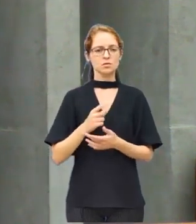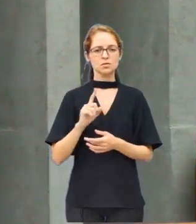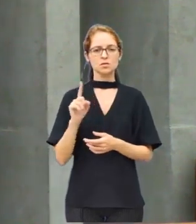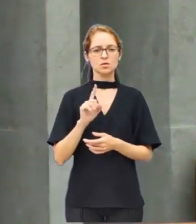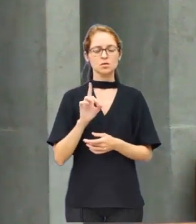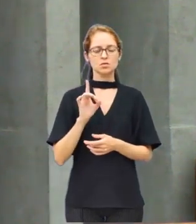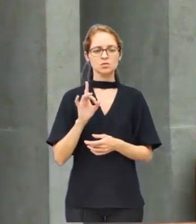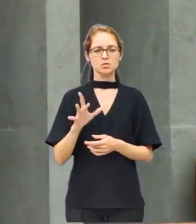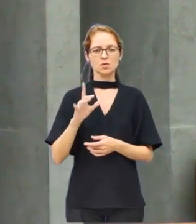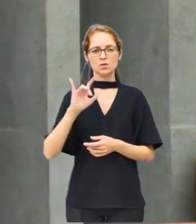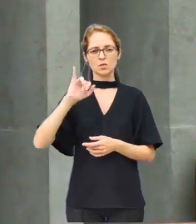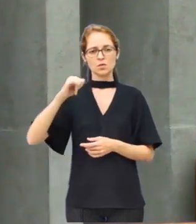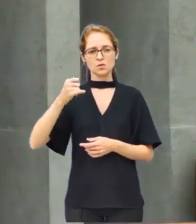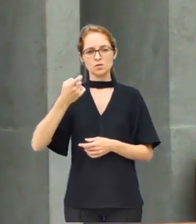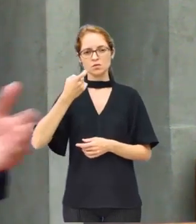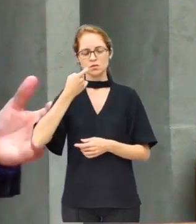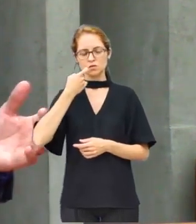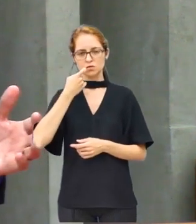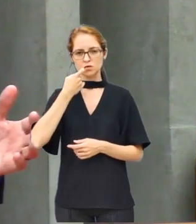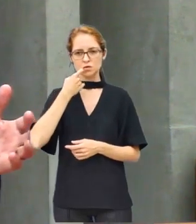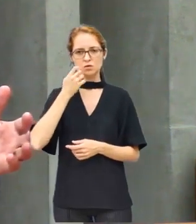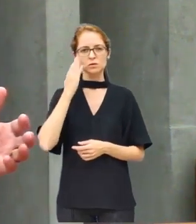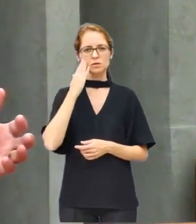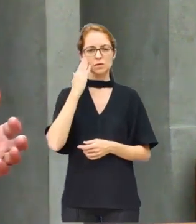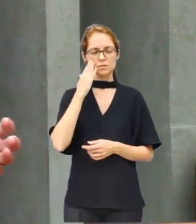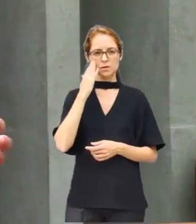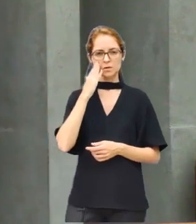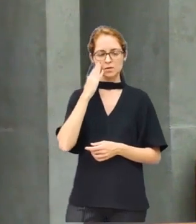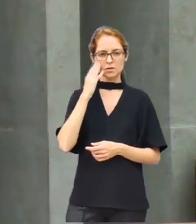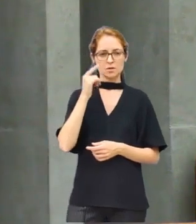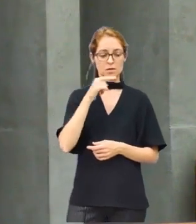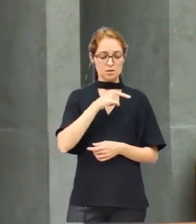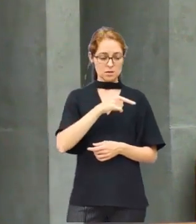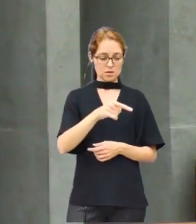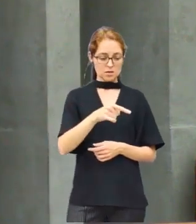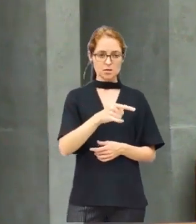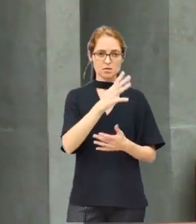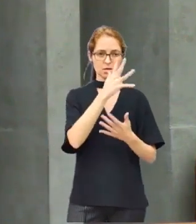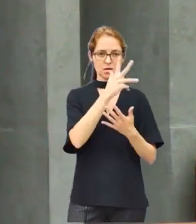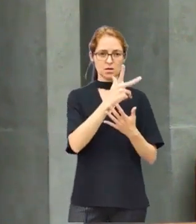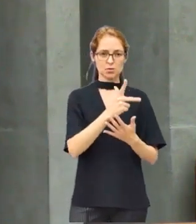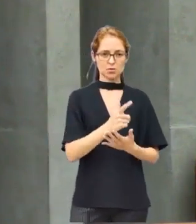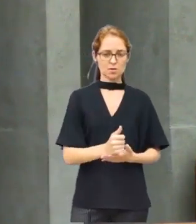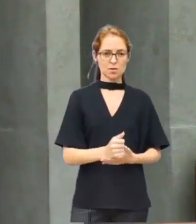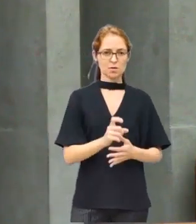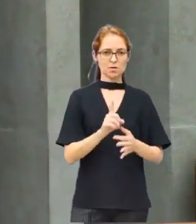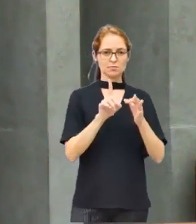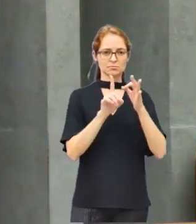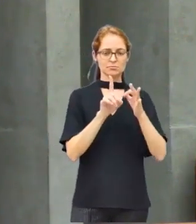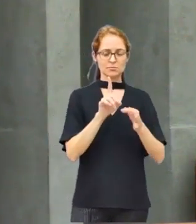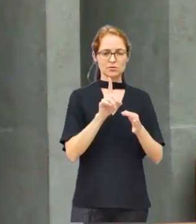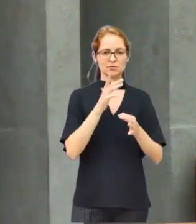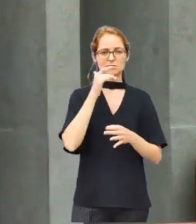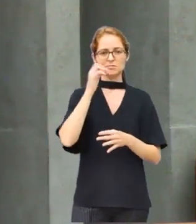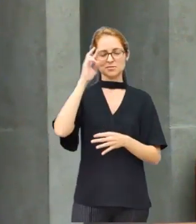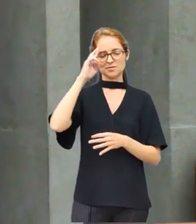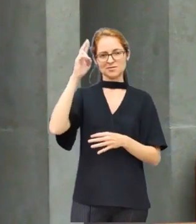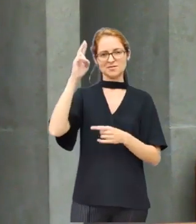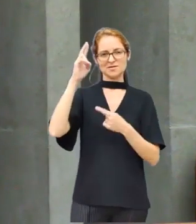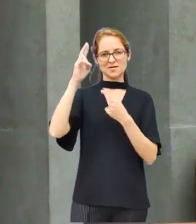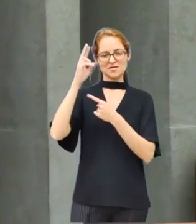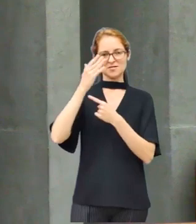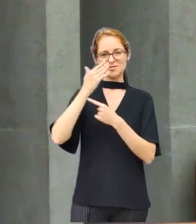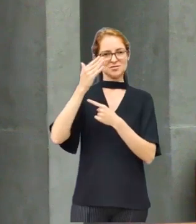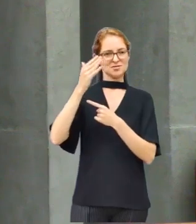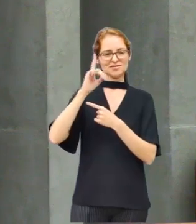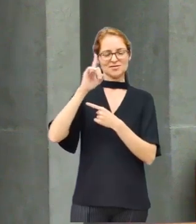tomaram ciência de quem é Ele. Qual foi o resultado disso? Eles adoraram, honraram ao Senhor diante de